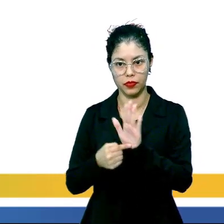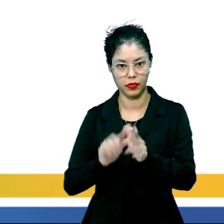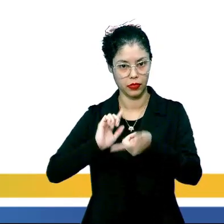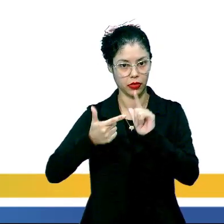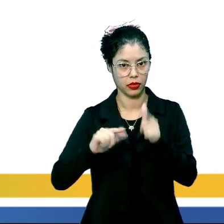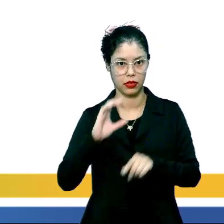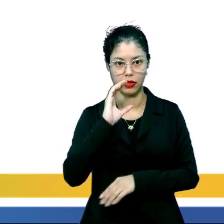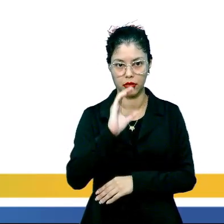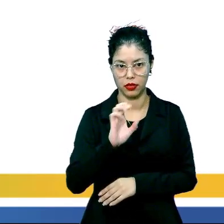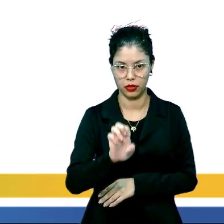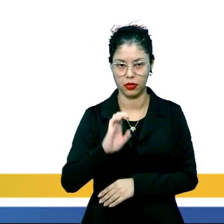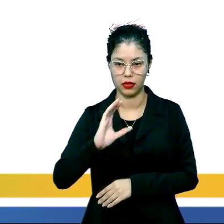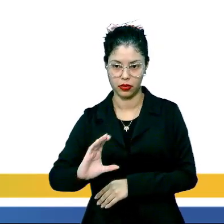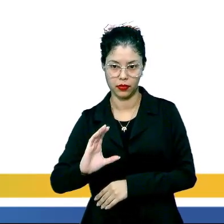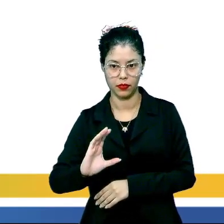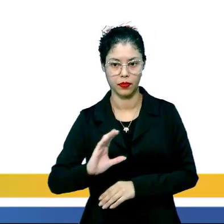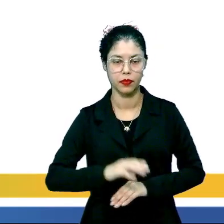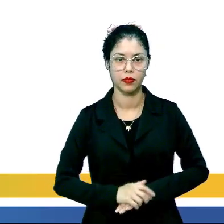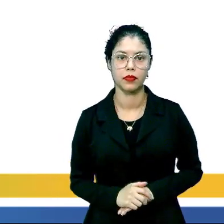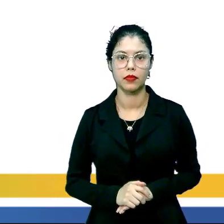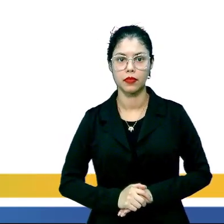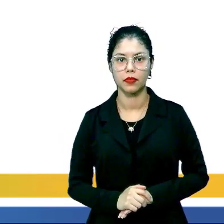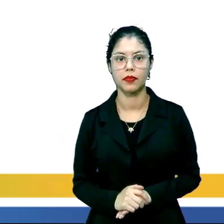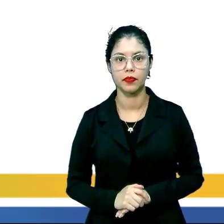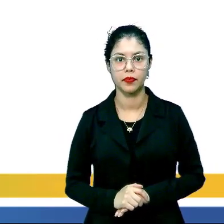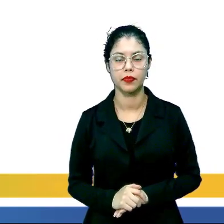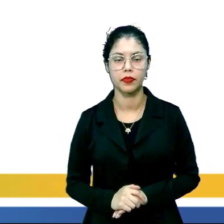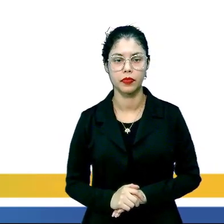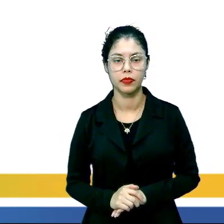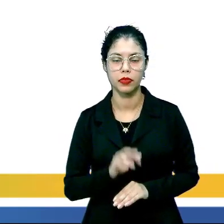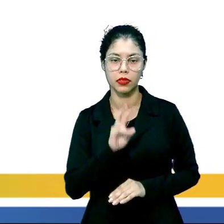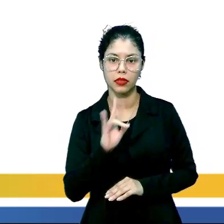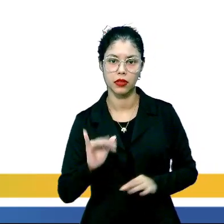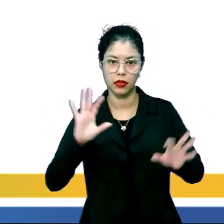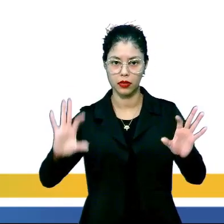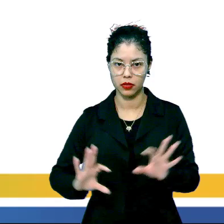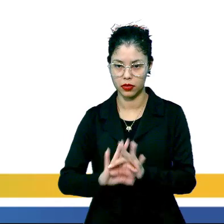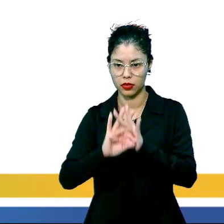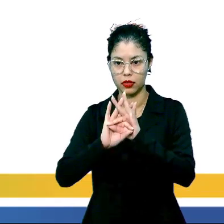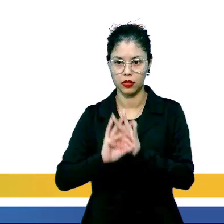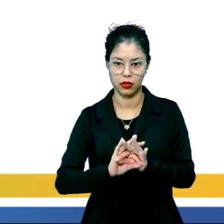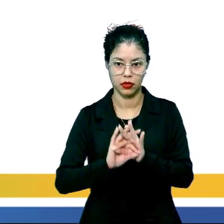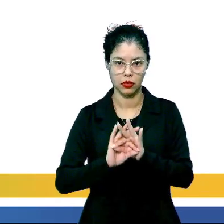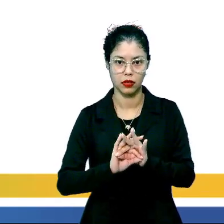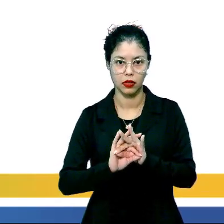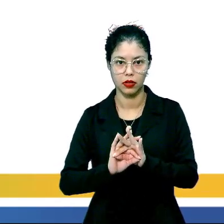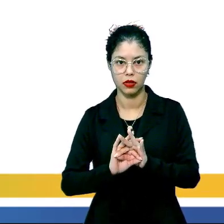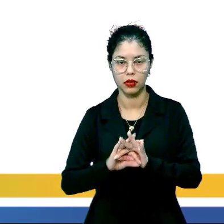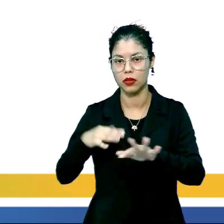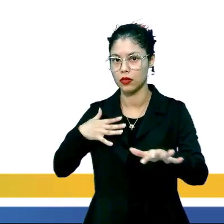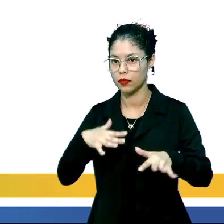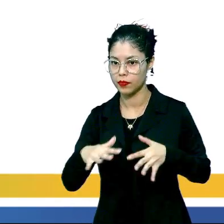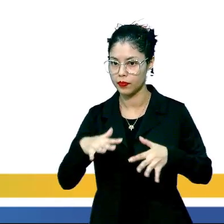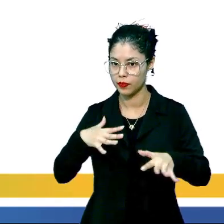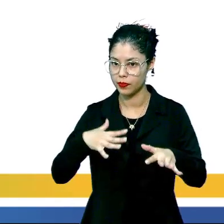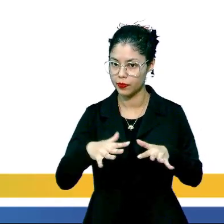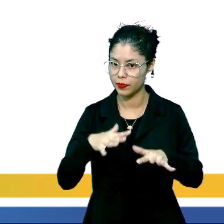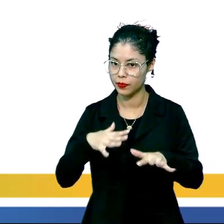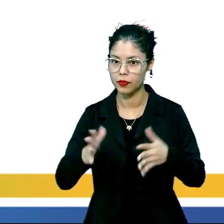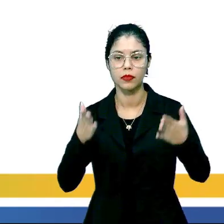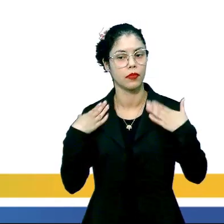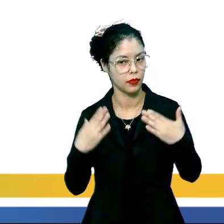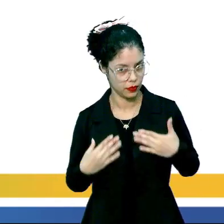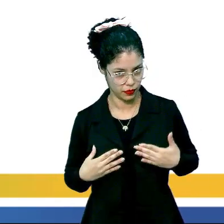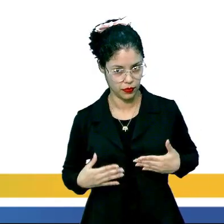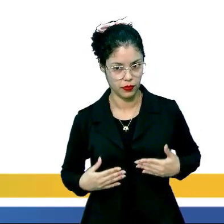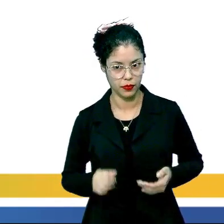letra EC, de energia cinética, e ela vai estar relacionado, pessoal, com o movimento do